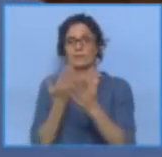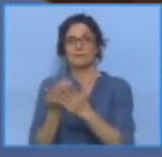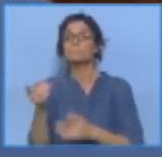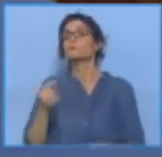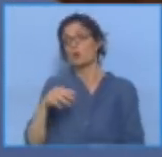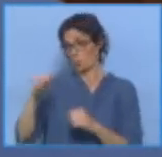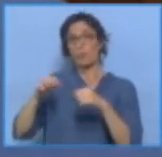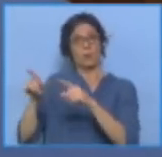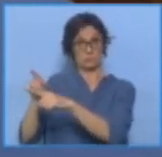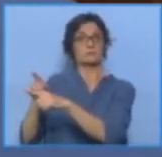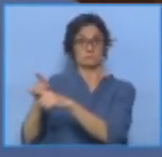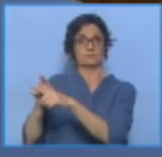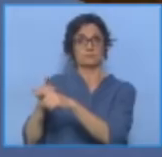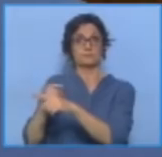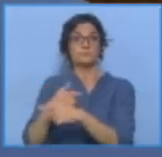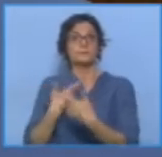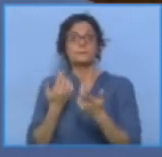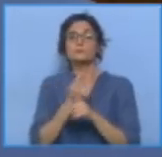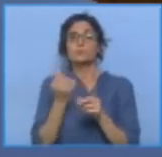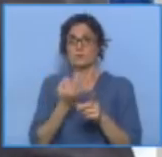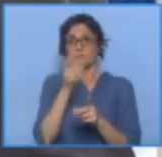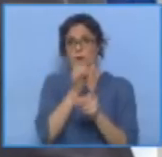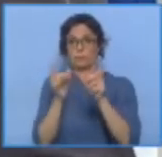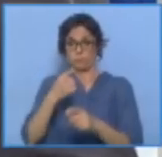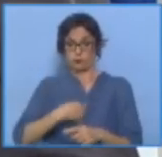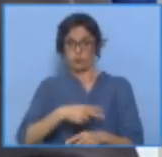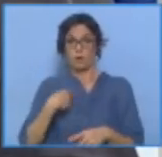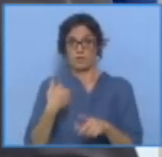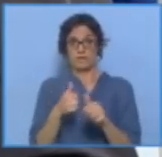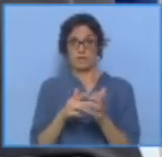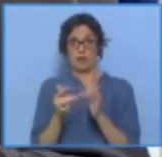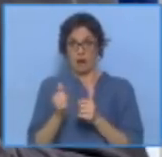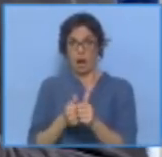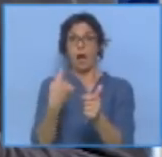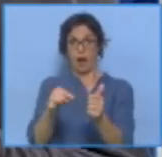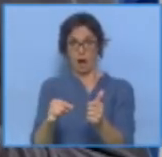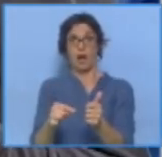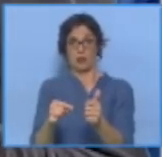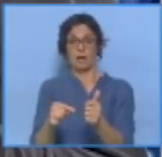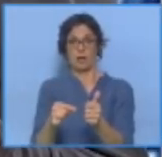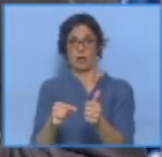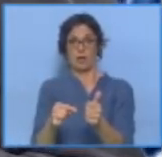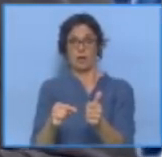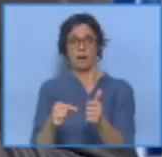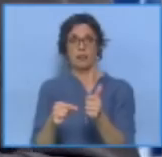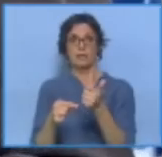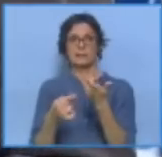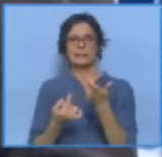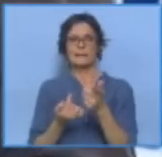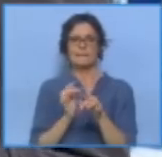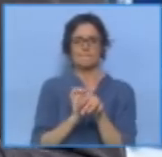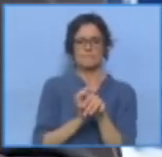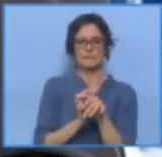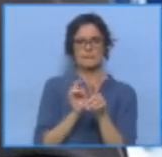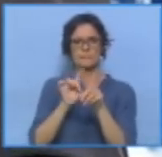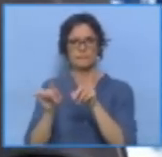e o Padre Marcelino há de reconhecer, que há cristãos, muitos, por vezes, com um bocadinho de outra sensibilidade ou